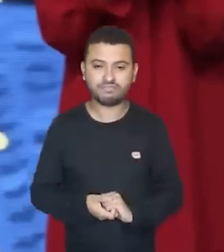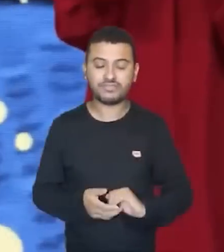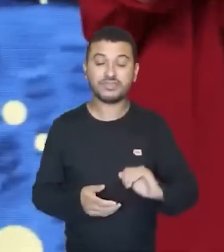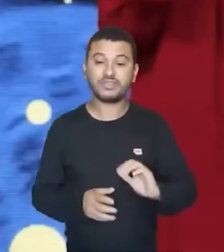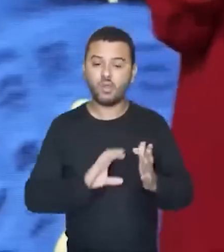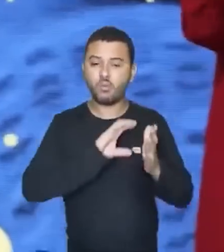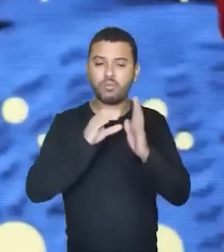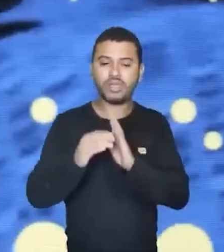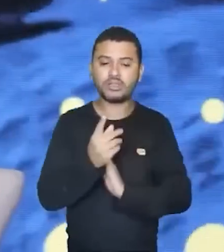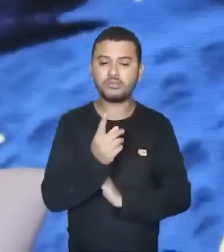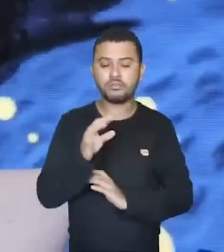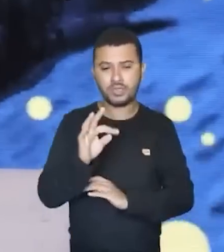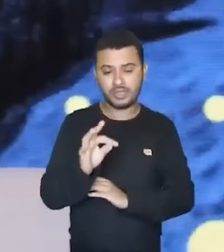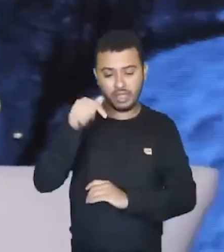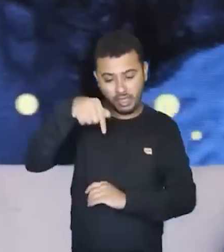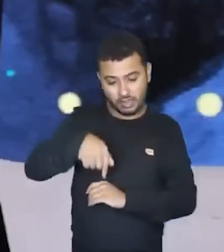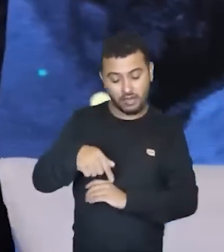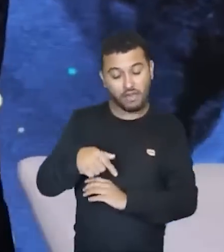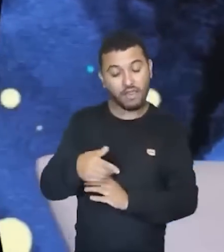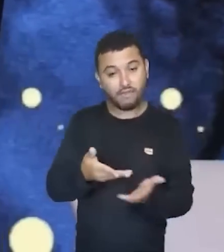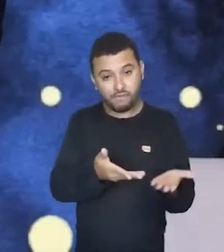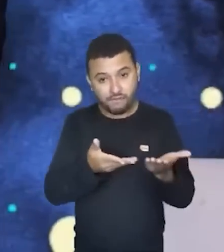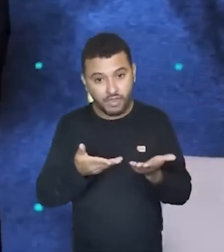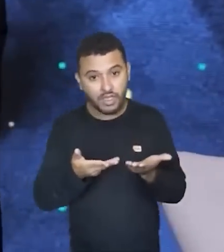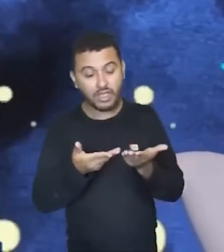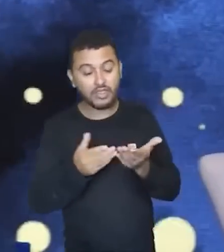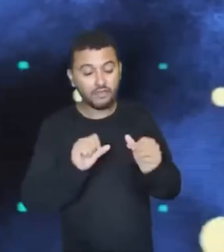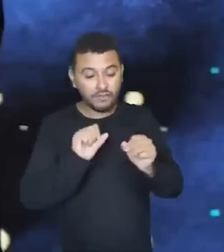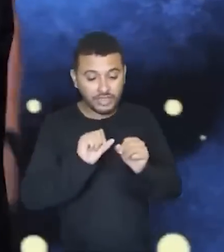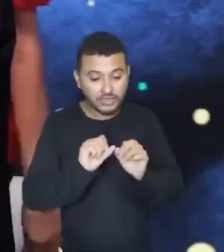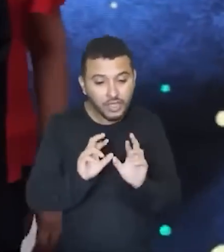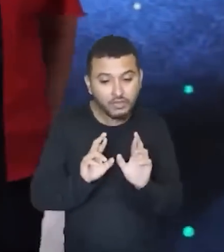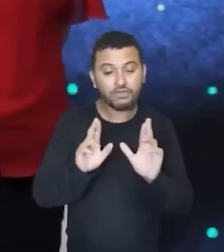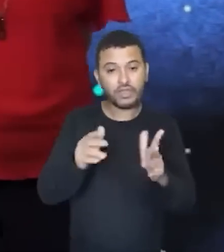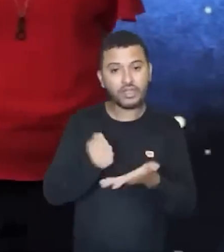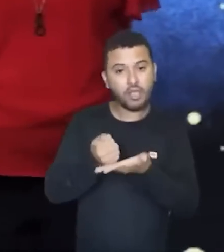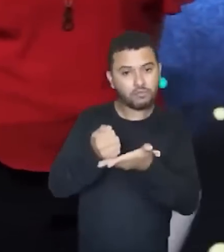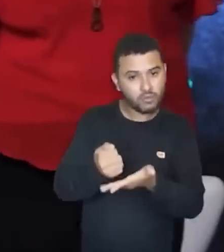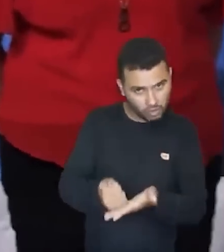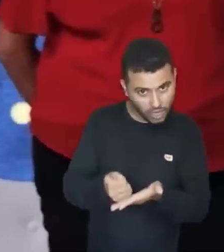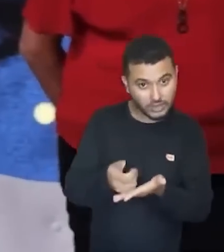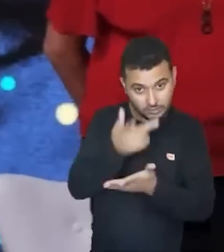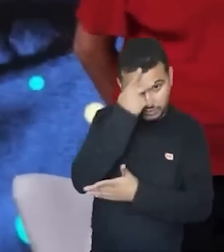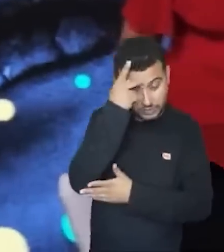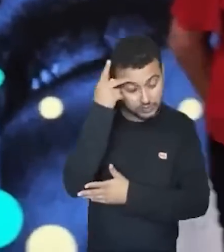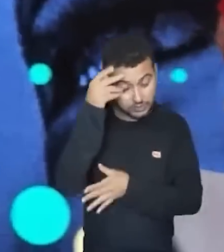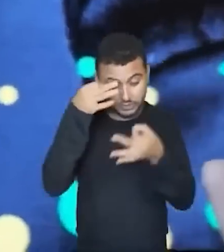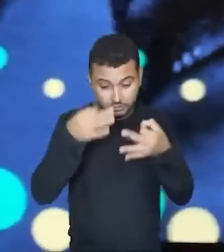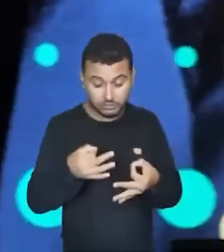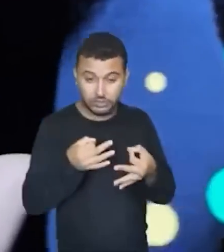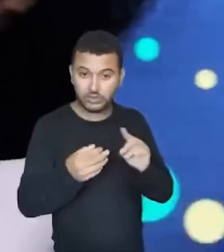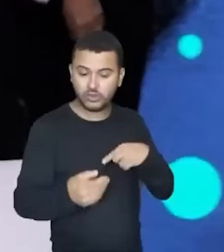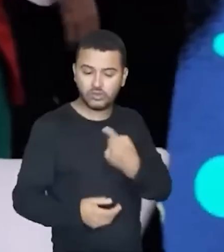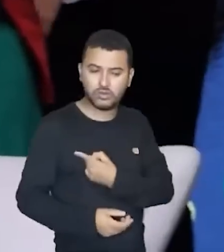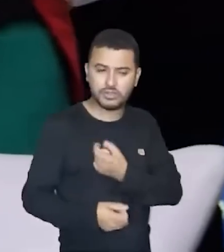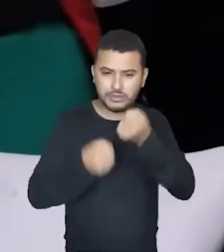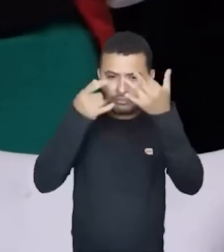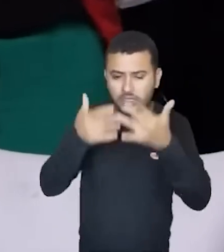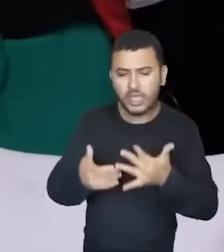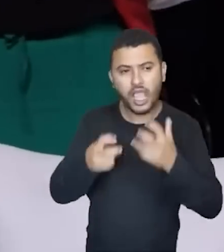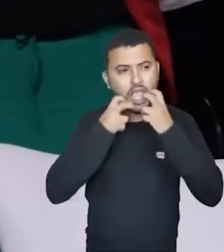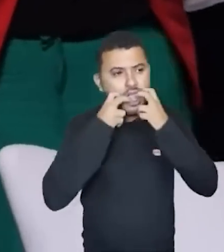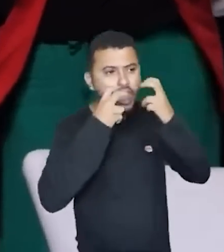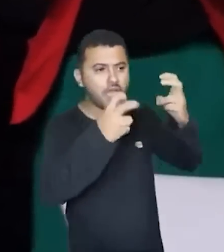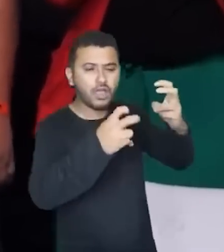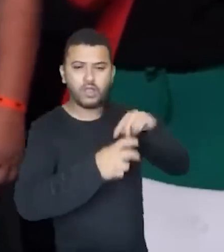Esse partido veio para fazer a diferença. Esse partido veio para dizer alto e bom som: